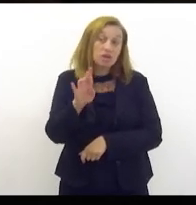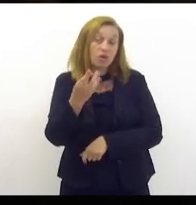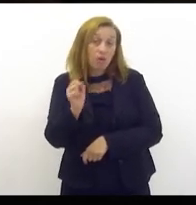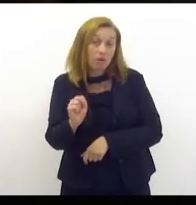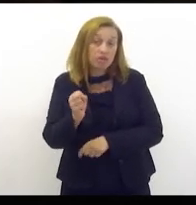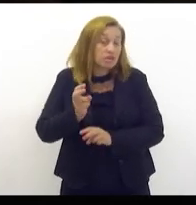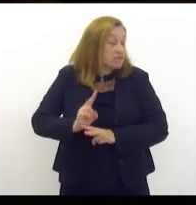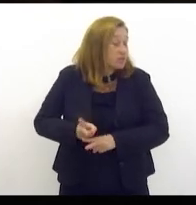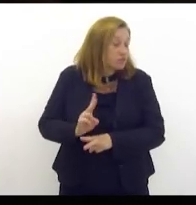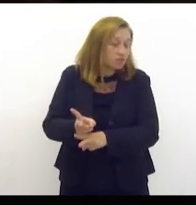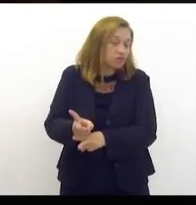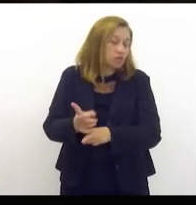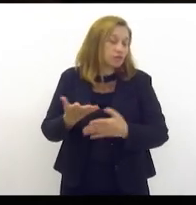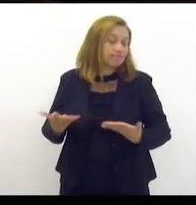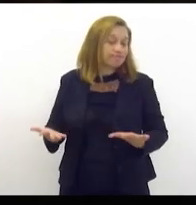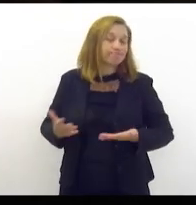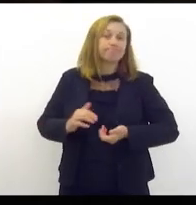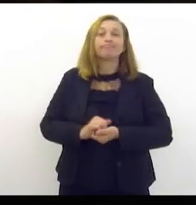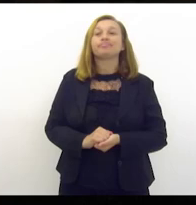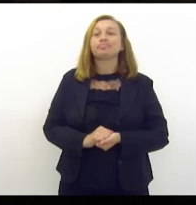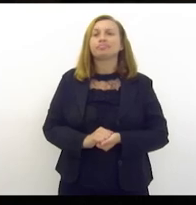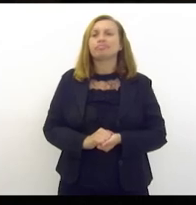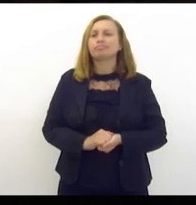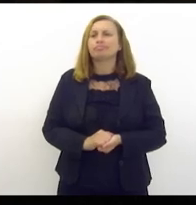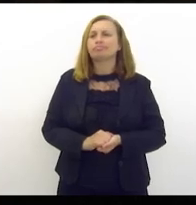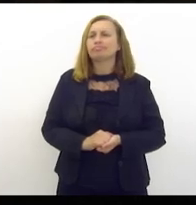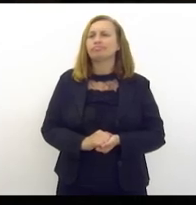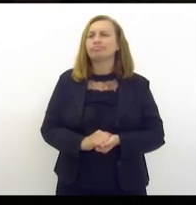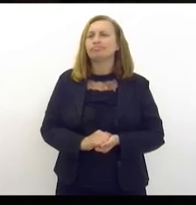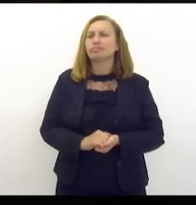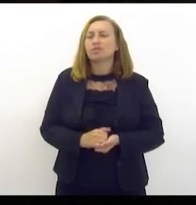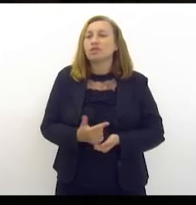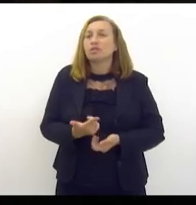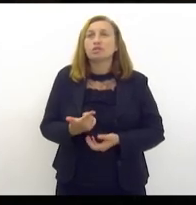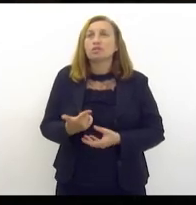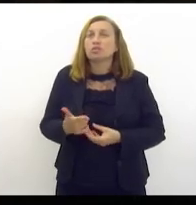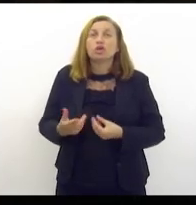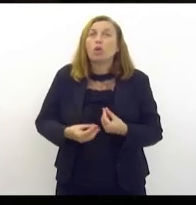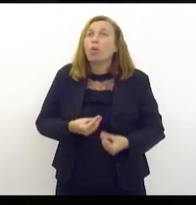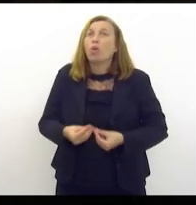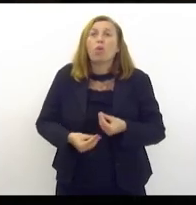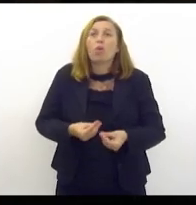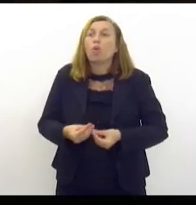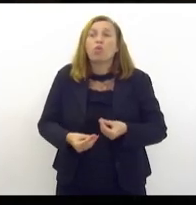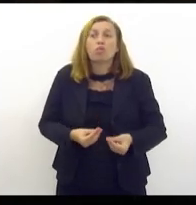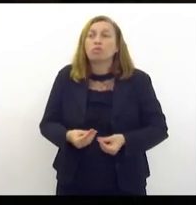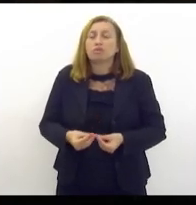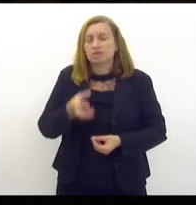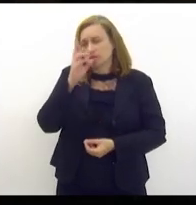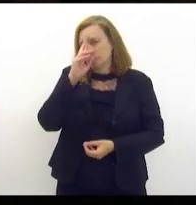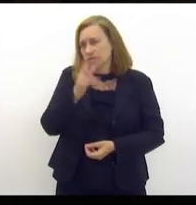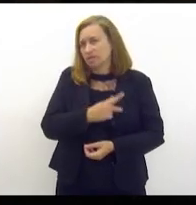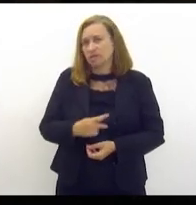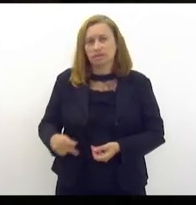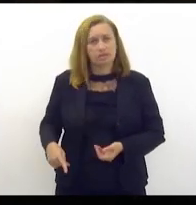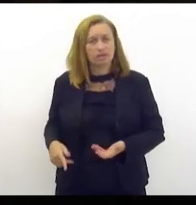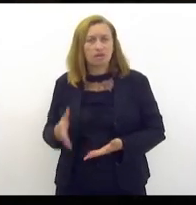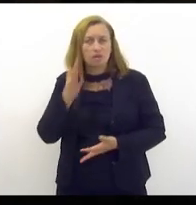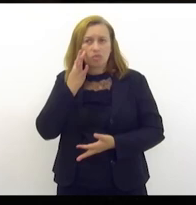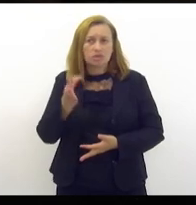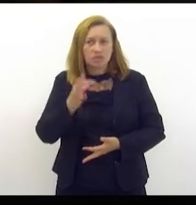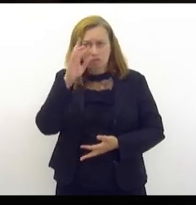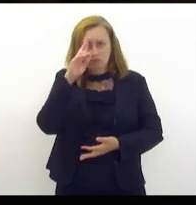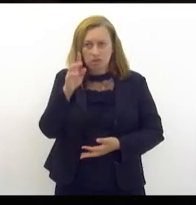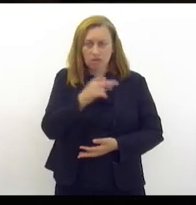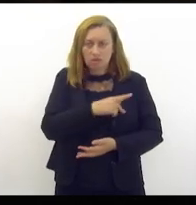assim sucessivamente. Não há receita que cubra isso, senhor presidente. Não sei se Vossa